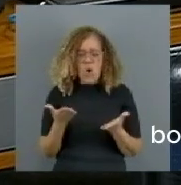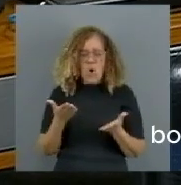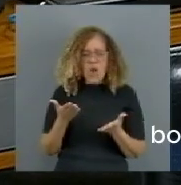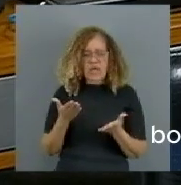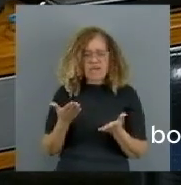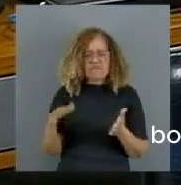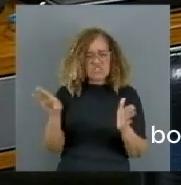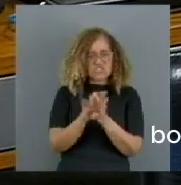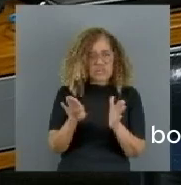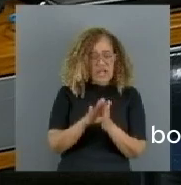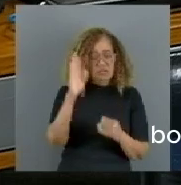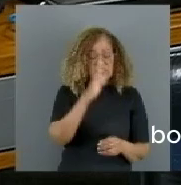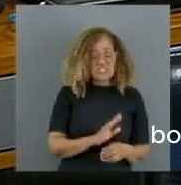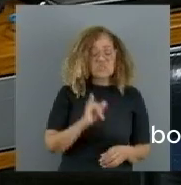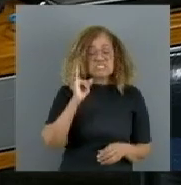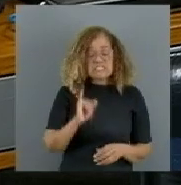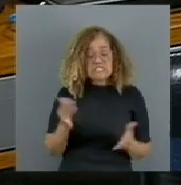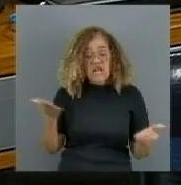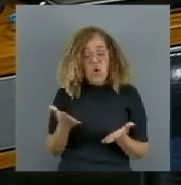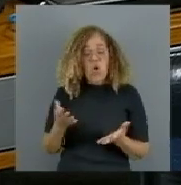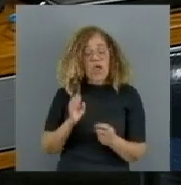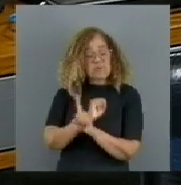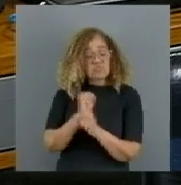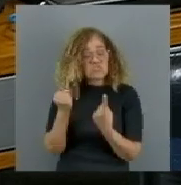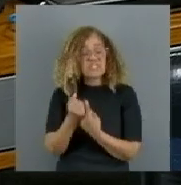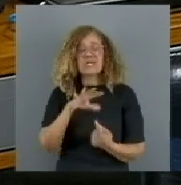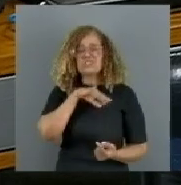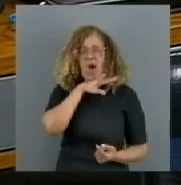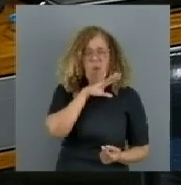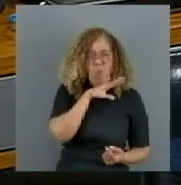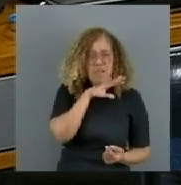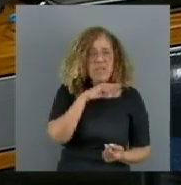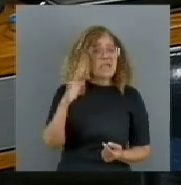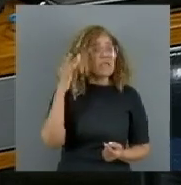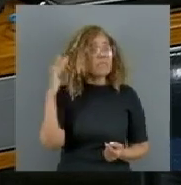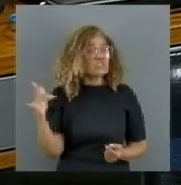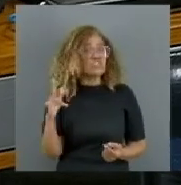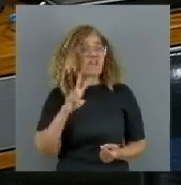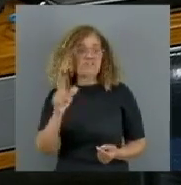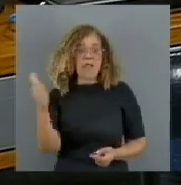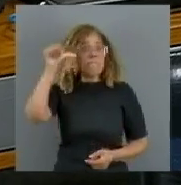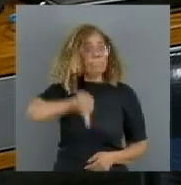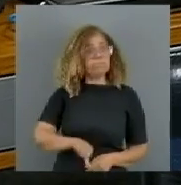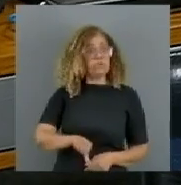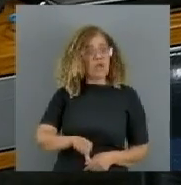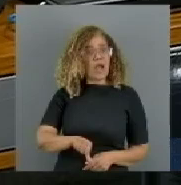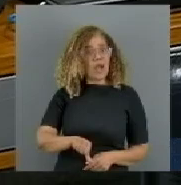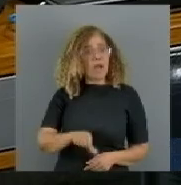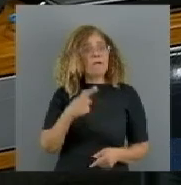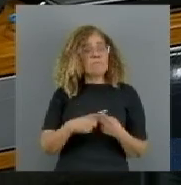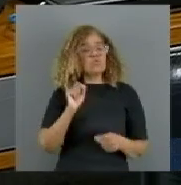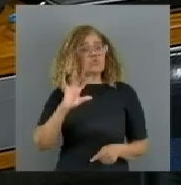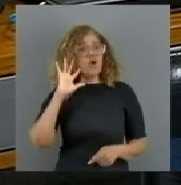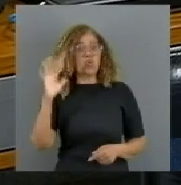estrago está ruim hoje para a sociedade, tu imagina que pode ficar pior. Porque o que está